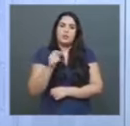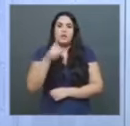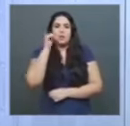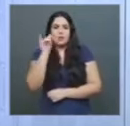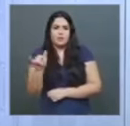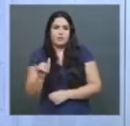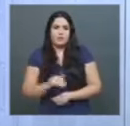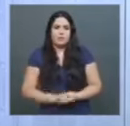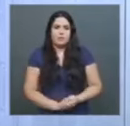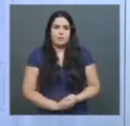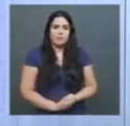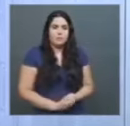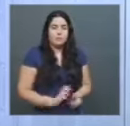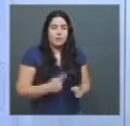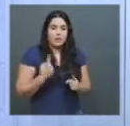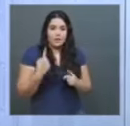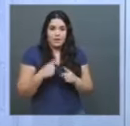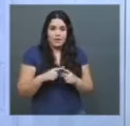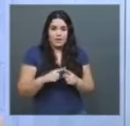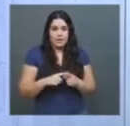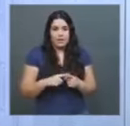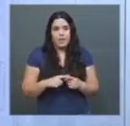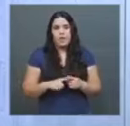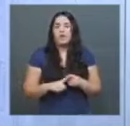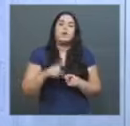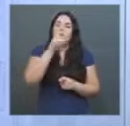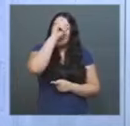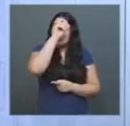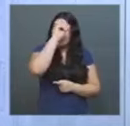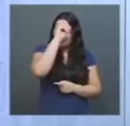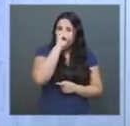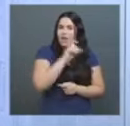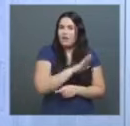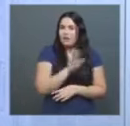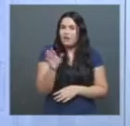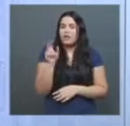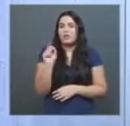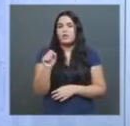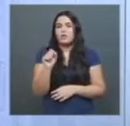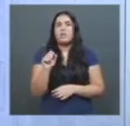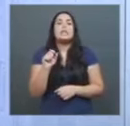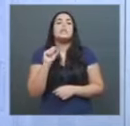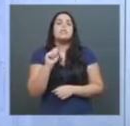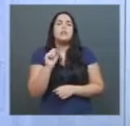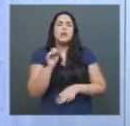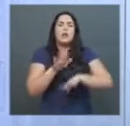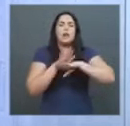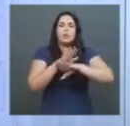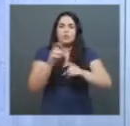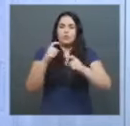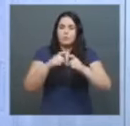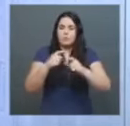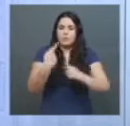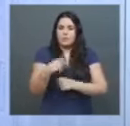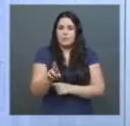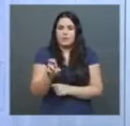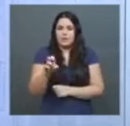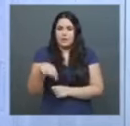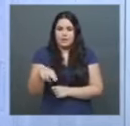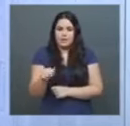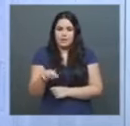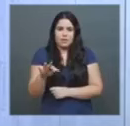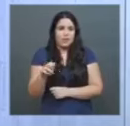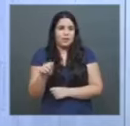prevenção, porque em muitas unidades de saúde, unidades básicas, quem realiza ou ajuda o médico no pré-natal é o enfermeiro.